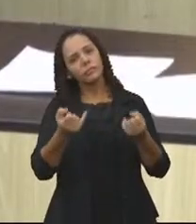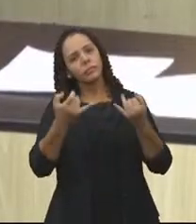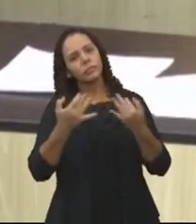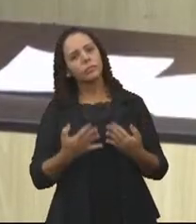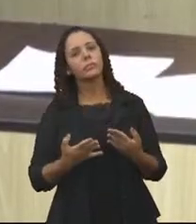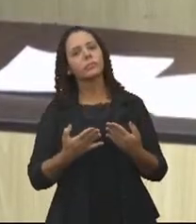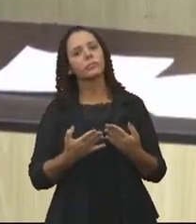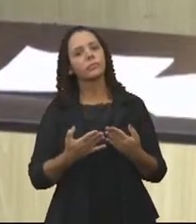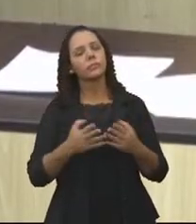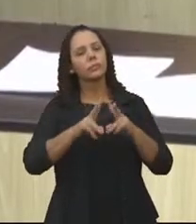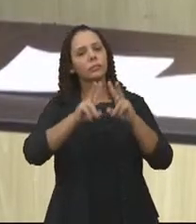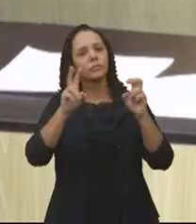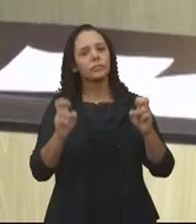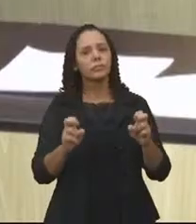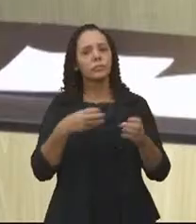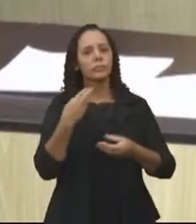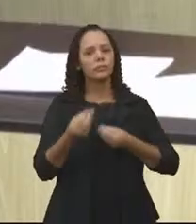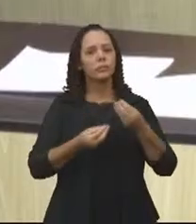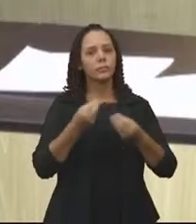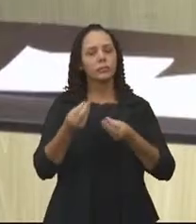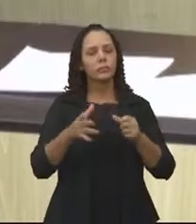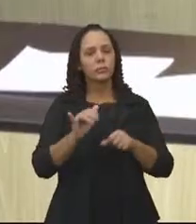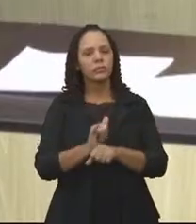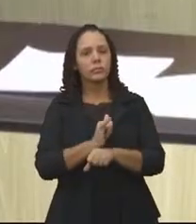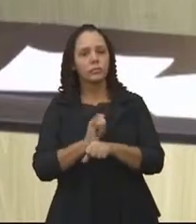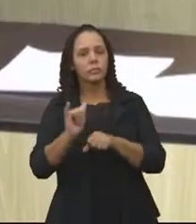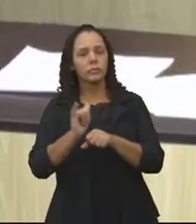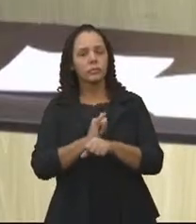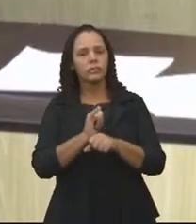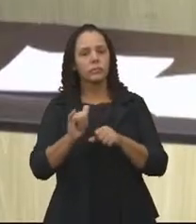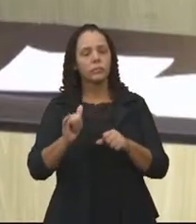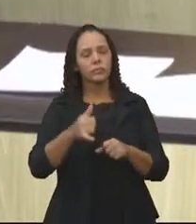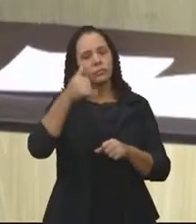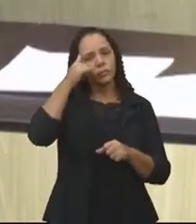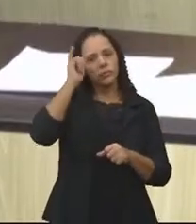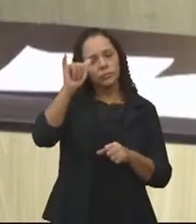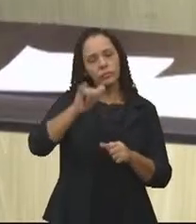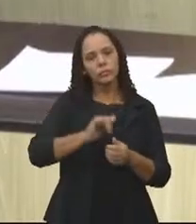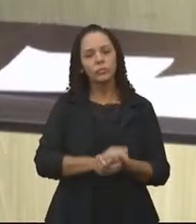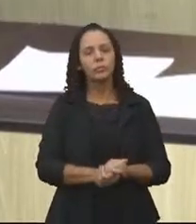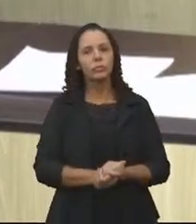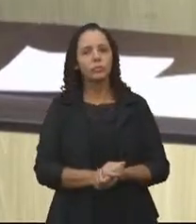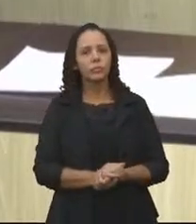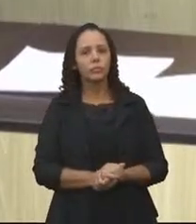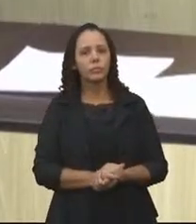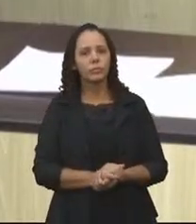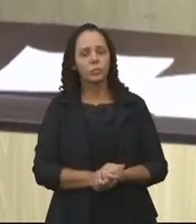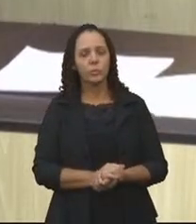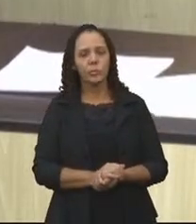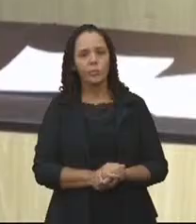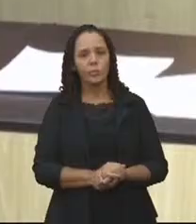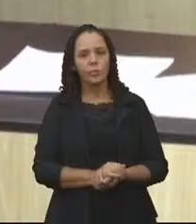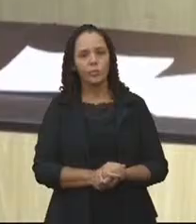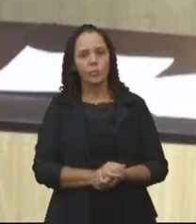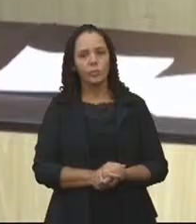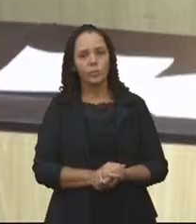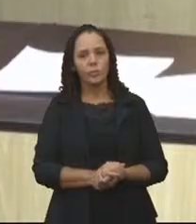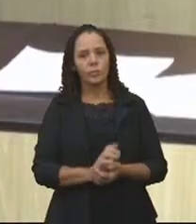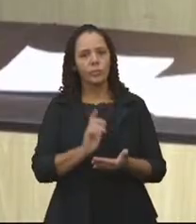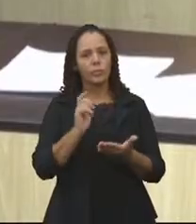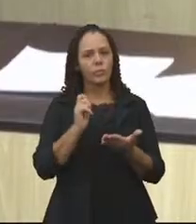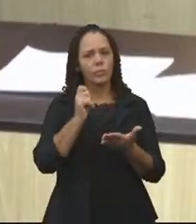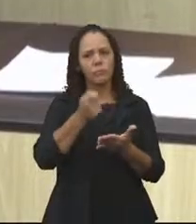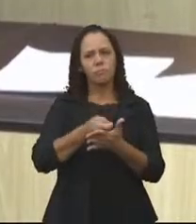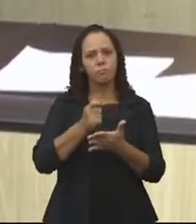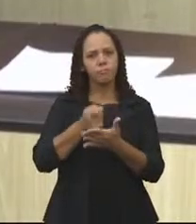também sobre as medidas que estão sendo tomadas para conter as despesas, né, e a questão também dos pagamentos,